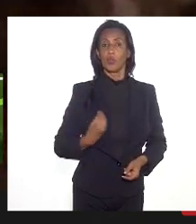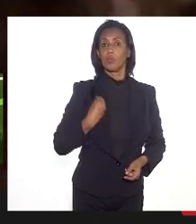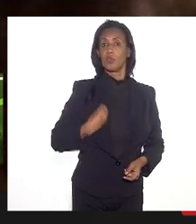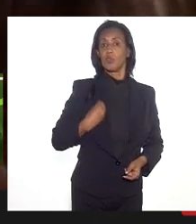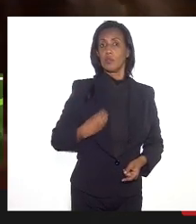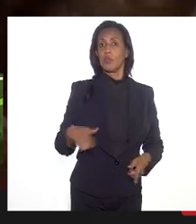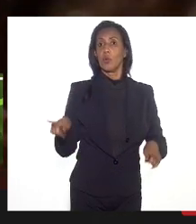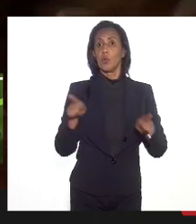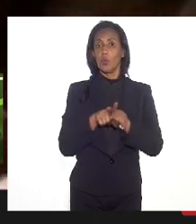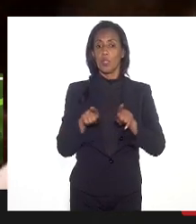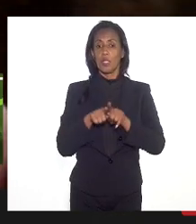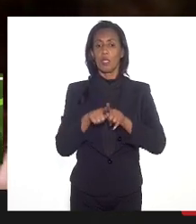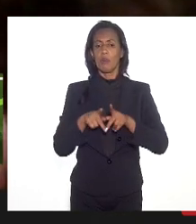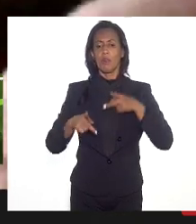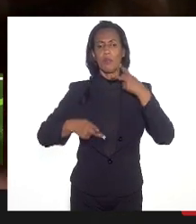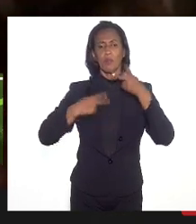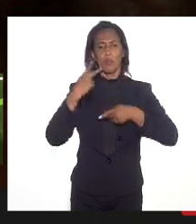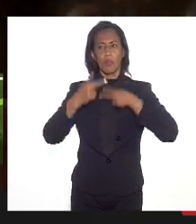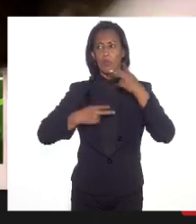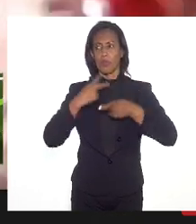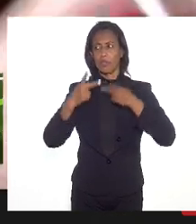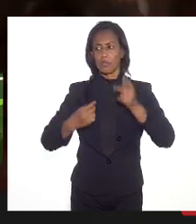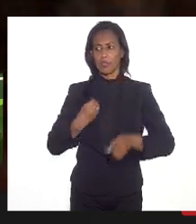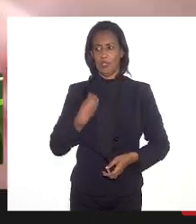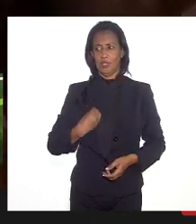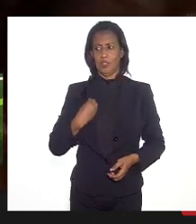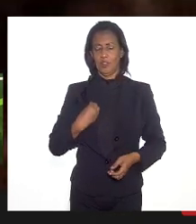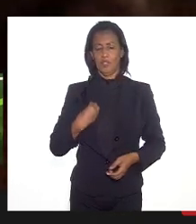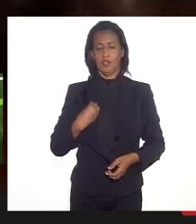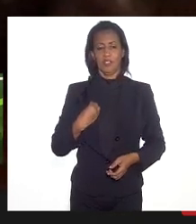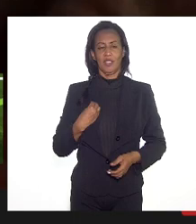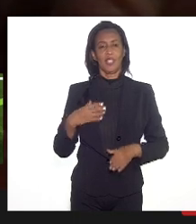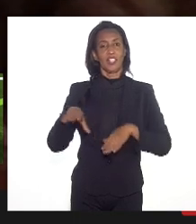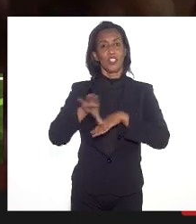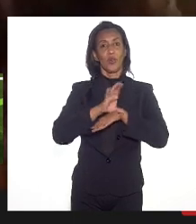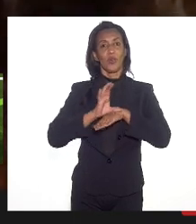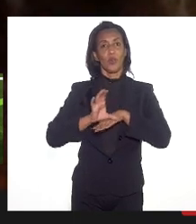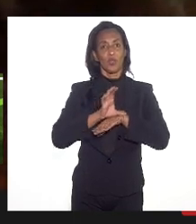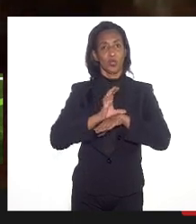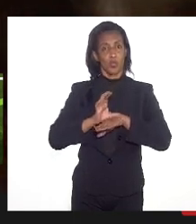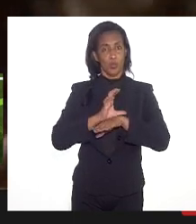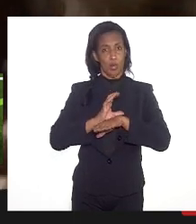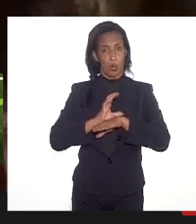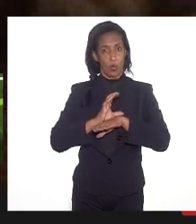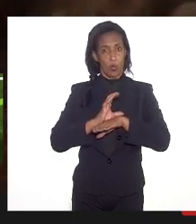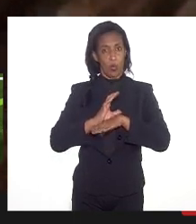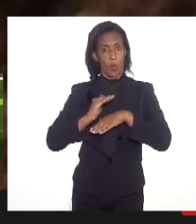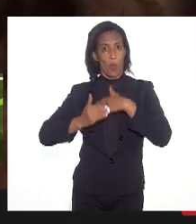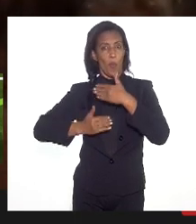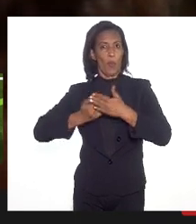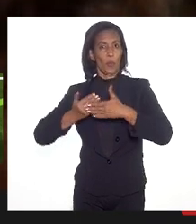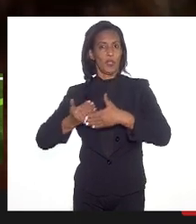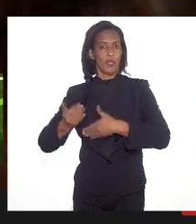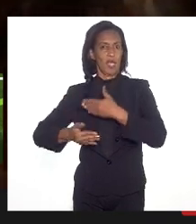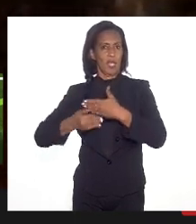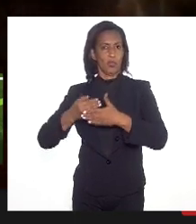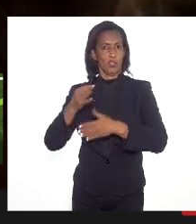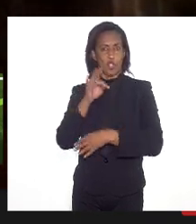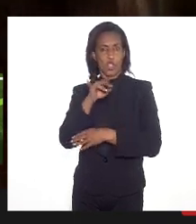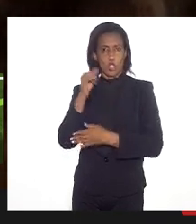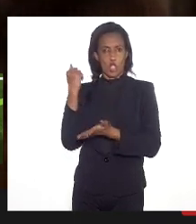que também foi dito aqui, que a gente tem vivido desde a Constituição, com o processo de titulação de terras,